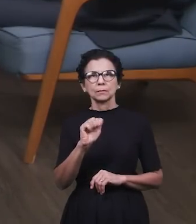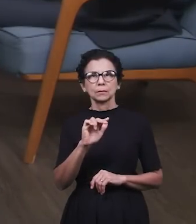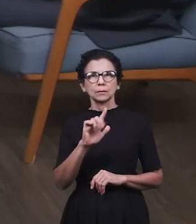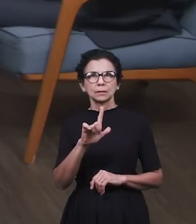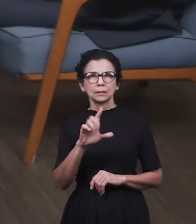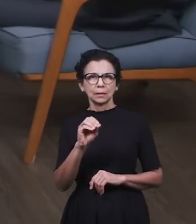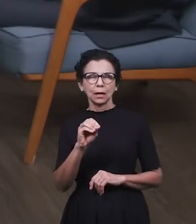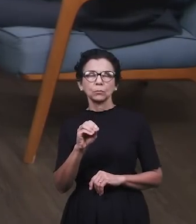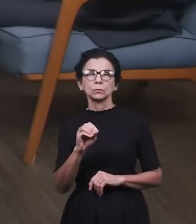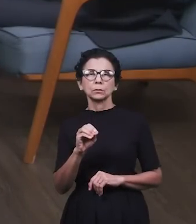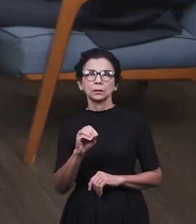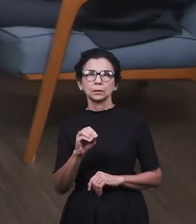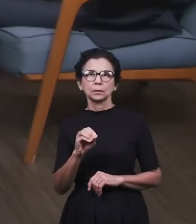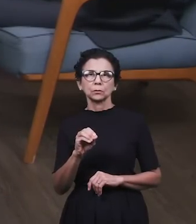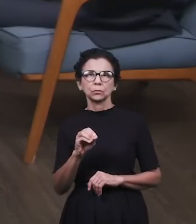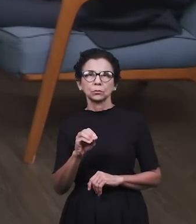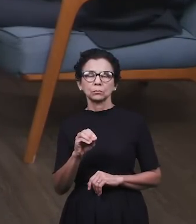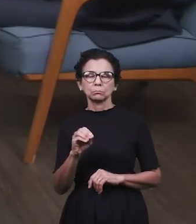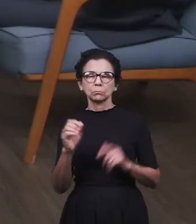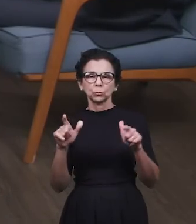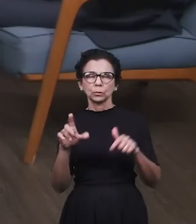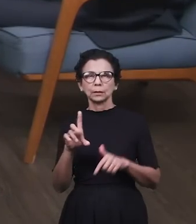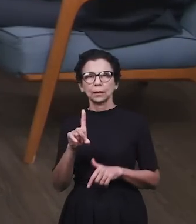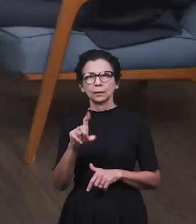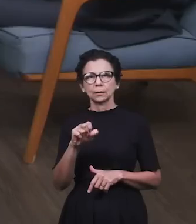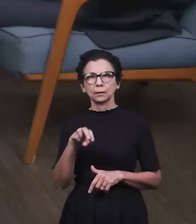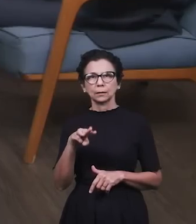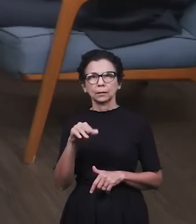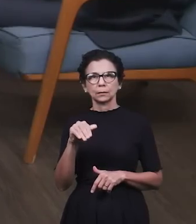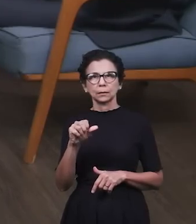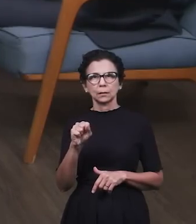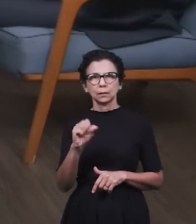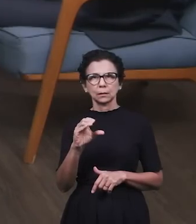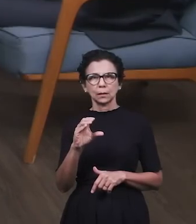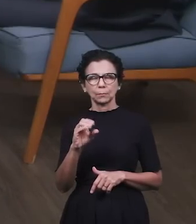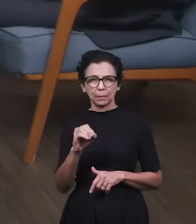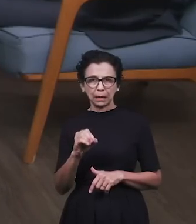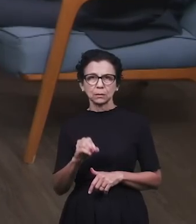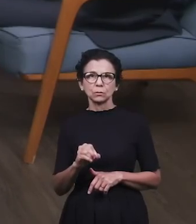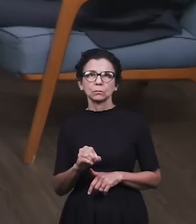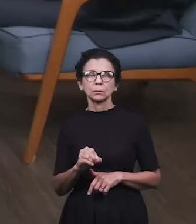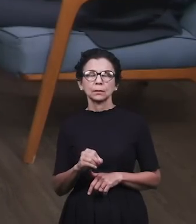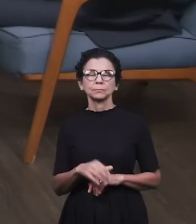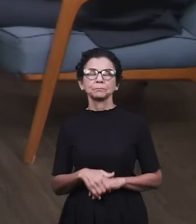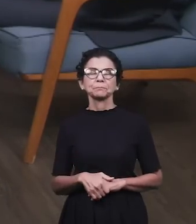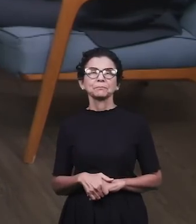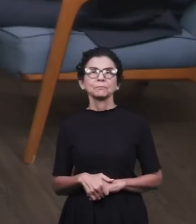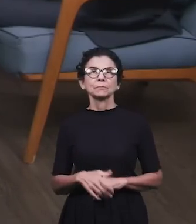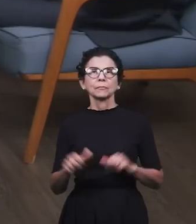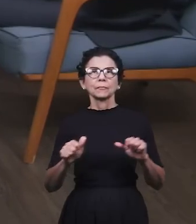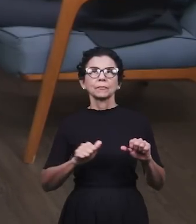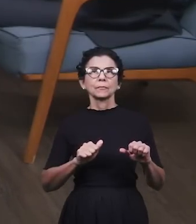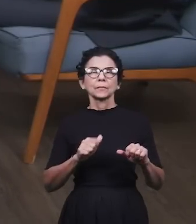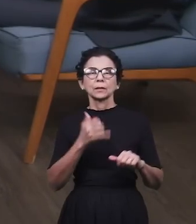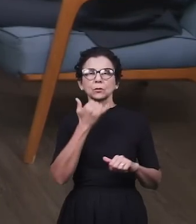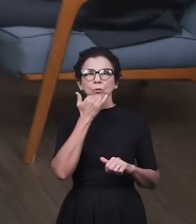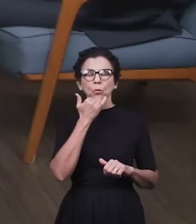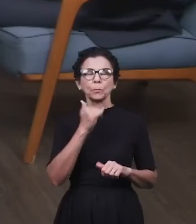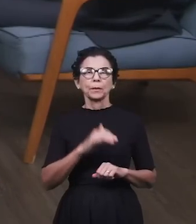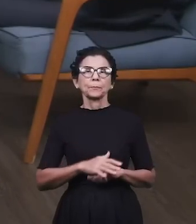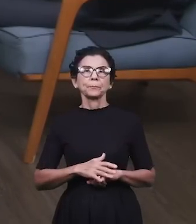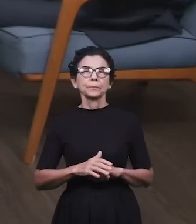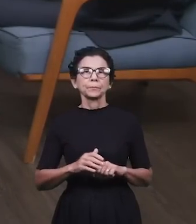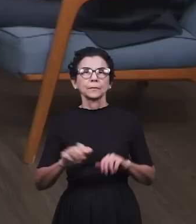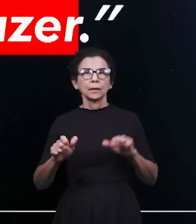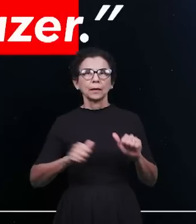teve de escolher sob que governo ele estaria dali para frente. Atos capítulo